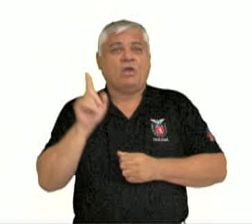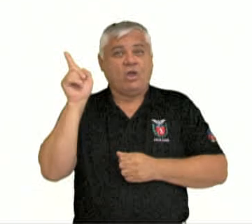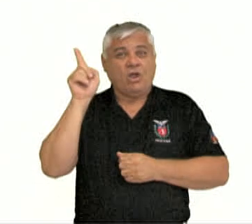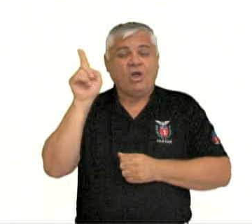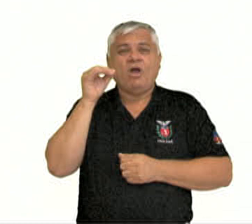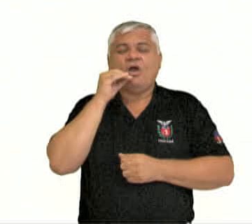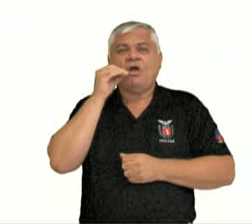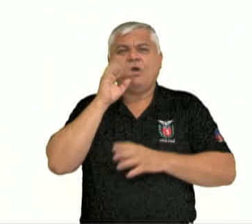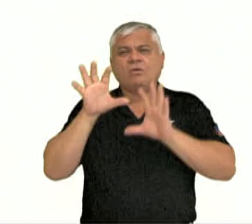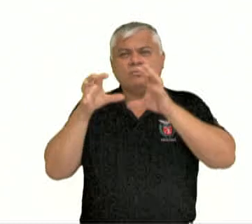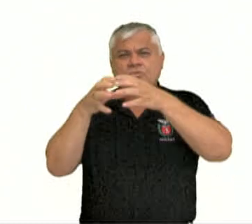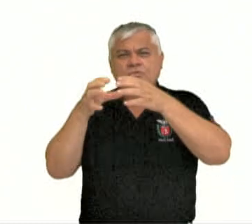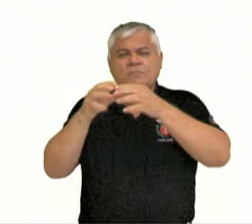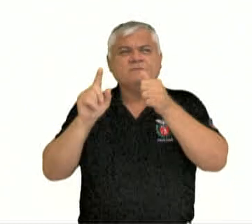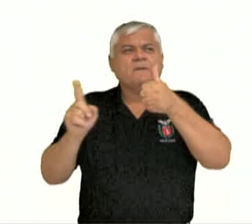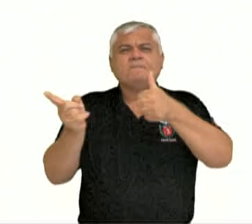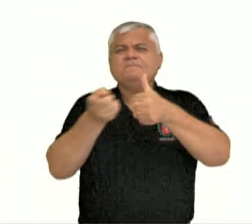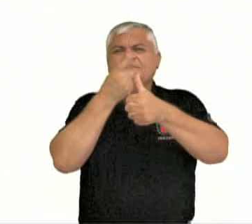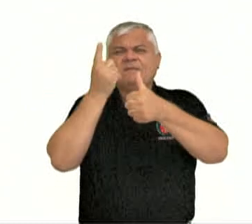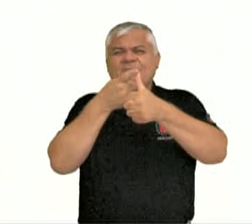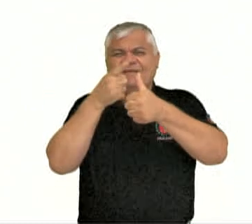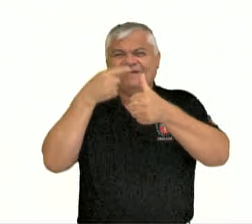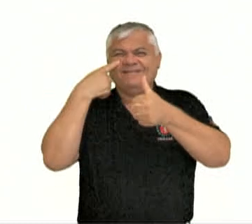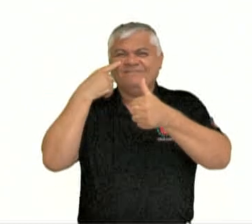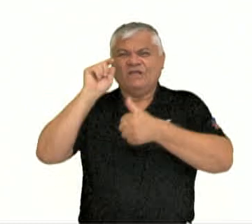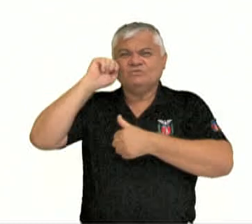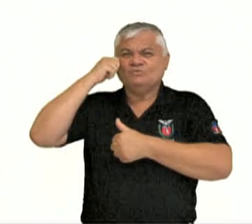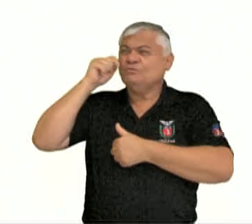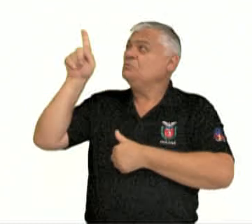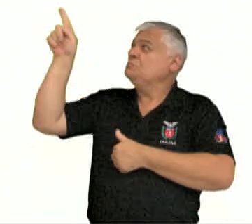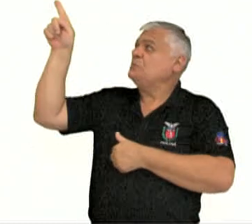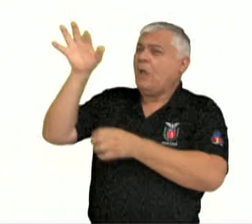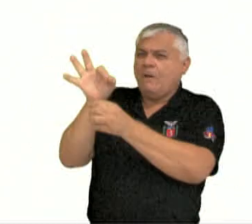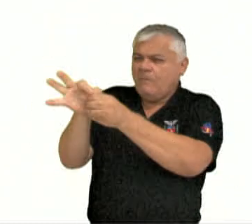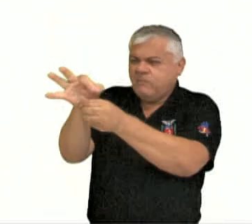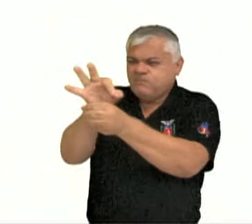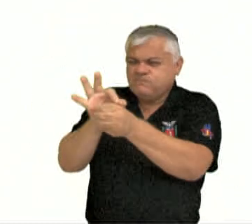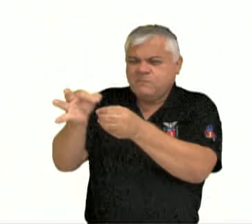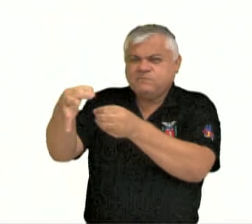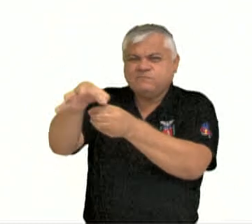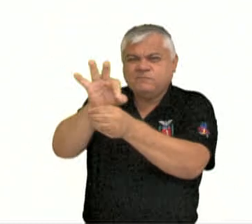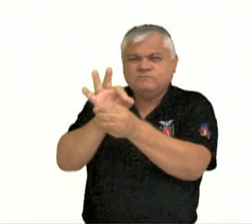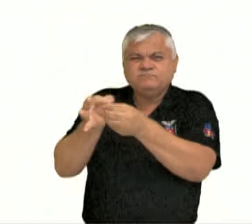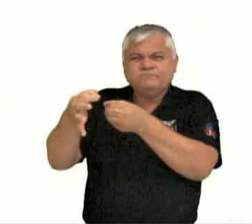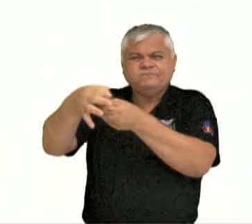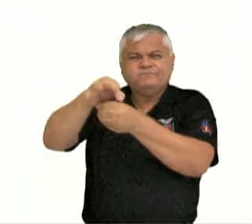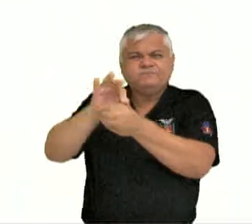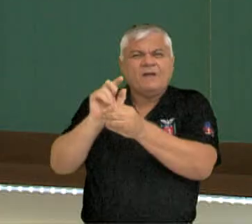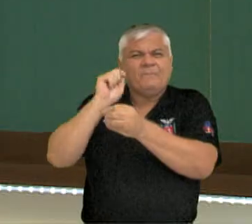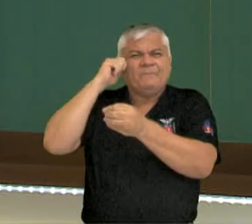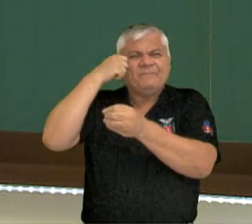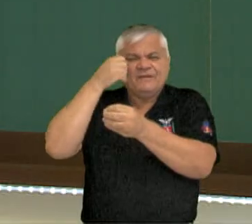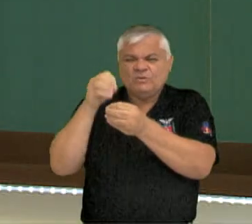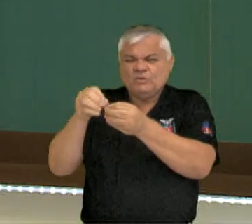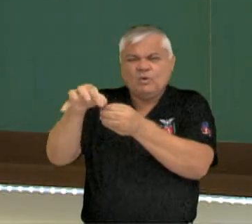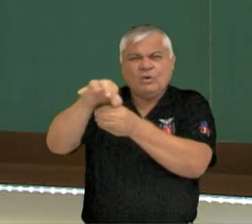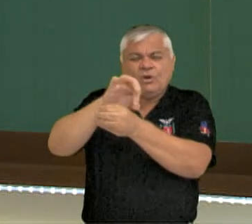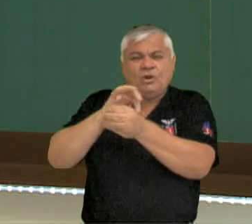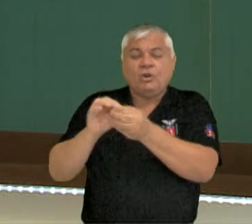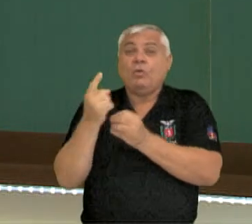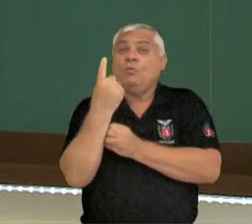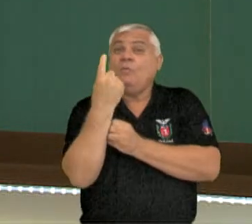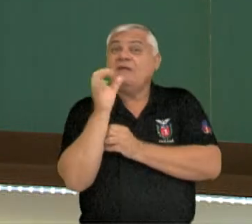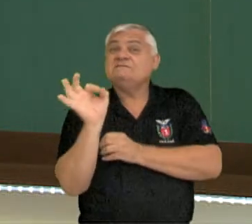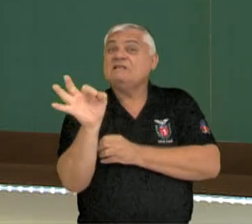Chytridium-micetos foram os primeiros organismos a surgirem, eles são flagelados, então essa imagem aqui mostra, eles são unicelulares e